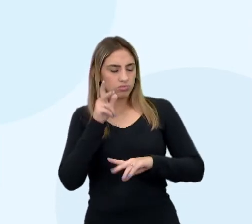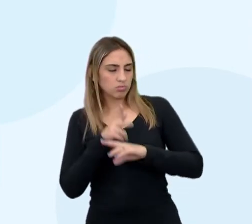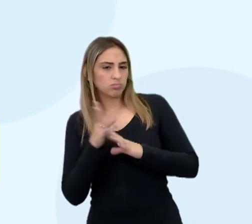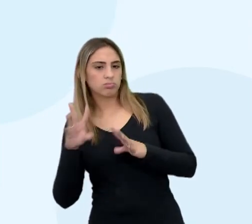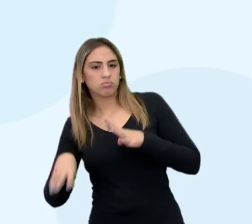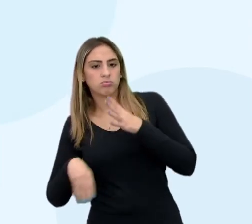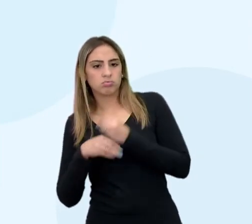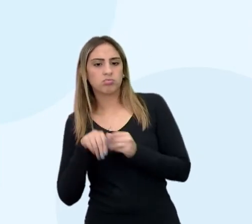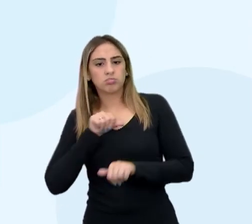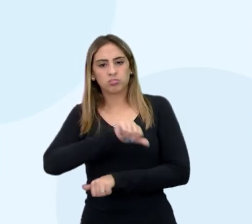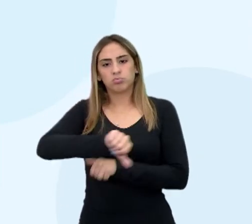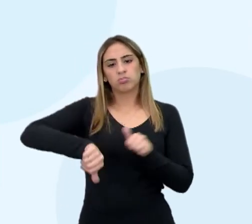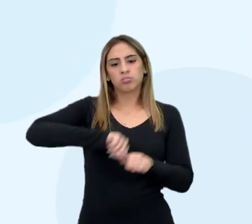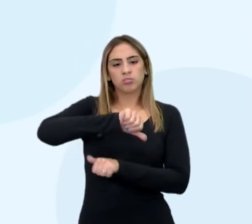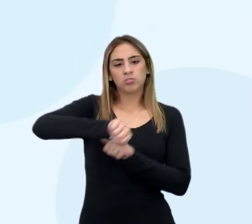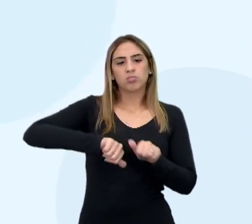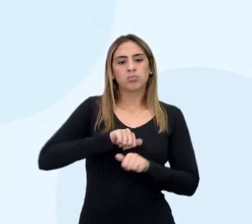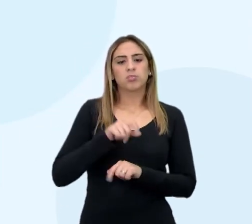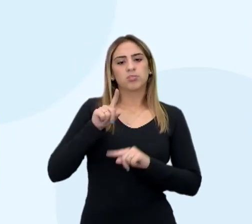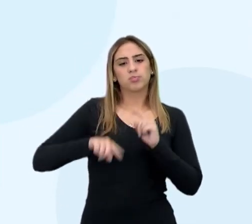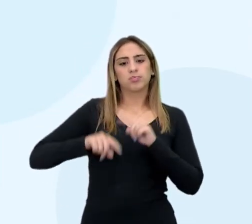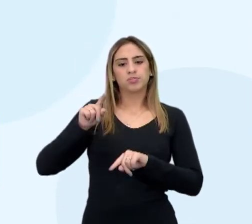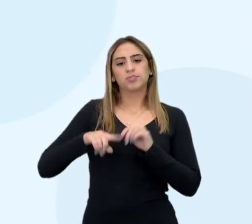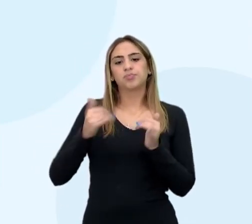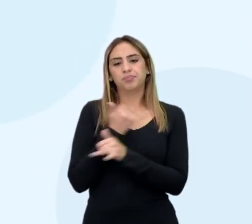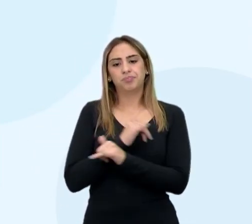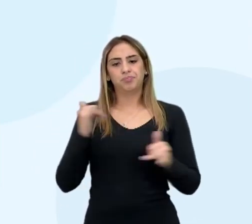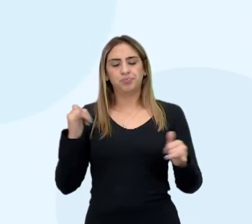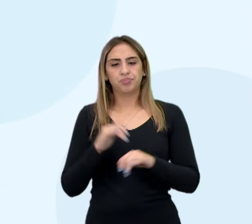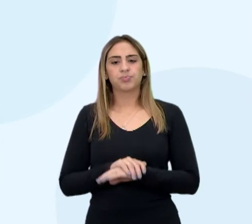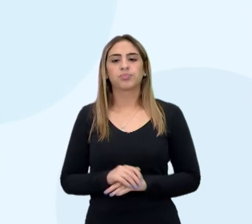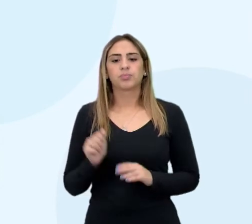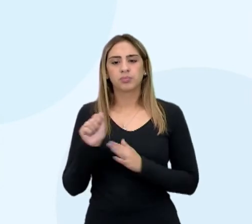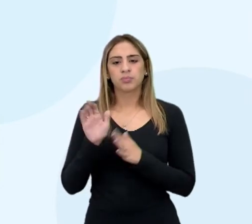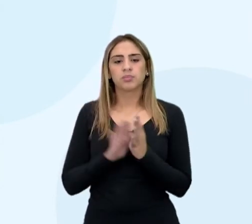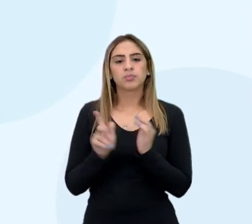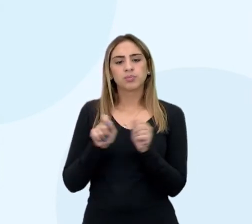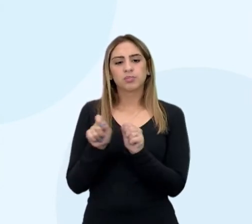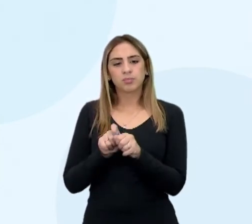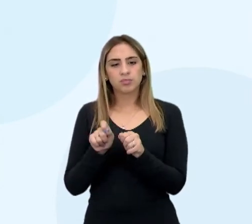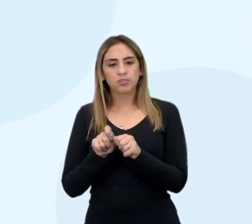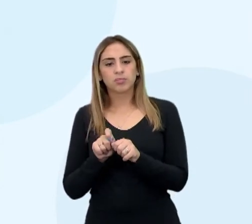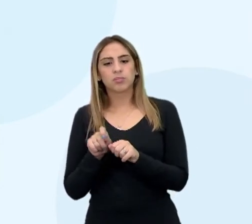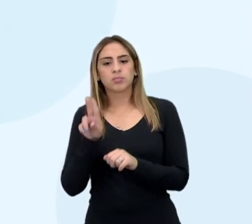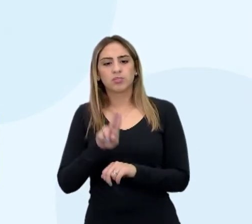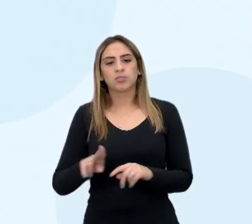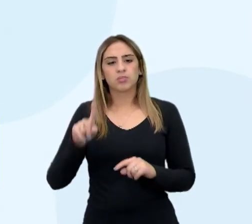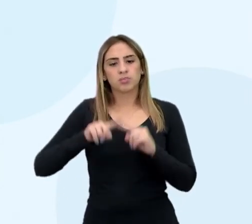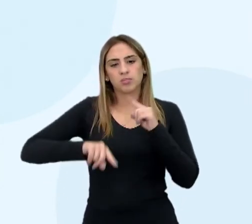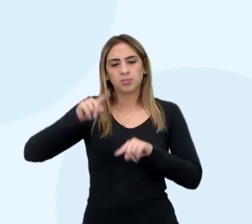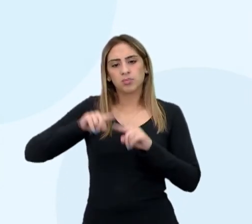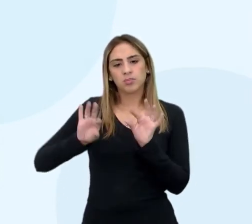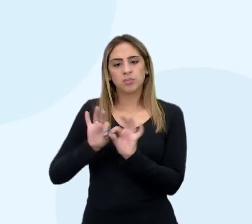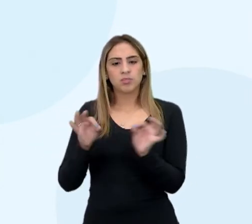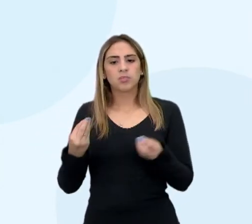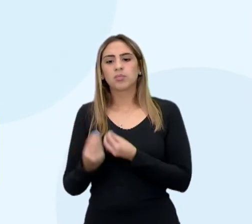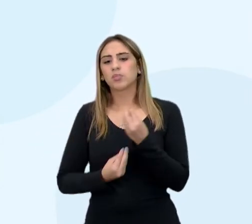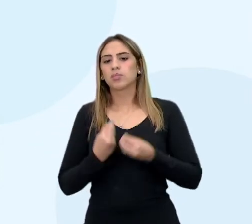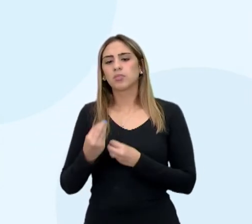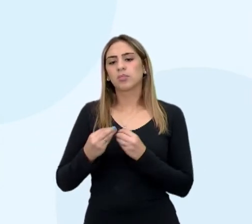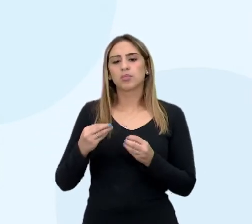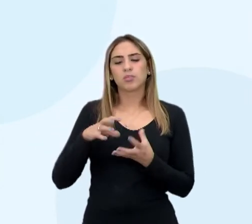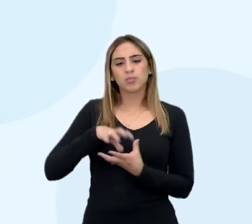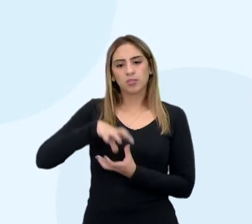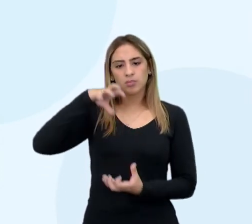é transformações de matéria e energia. A atividade pode ser realizada utilizando materiais simples